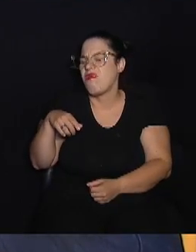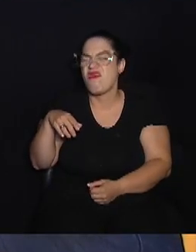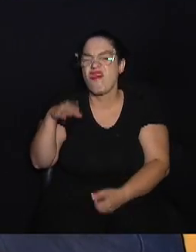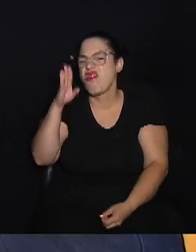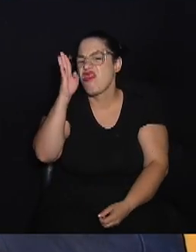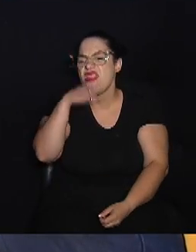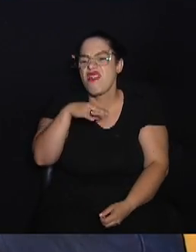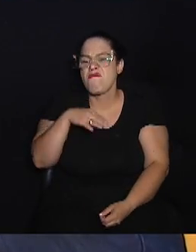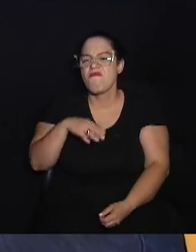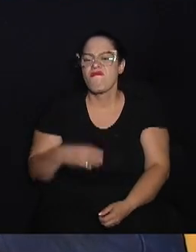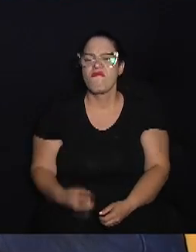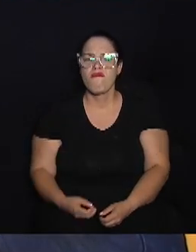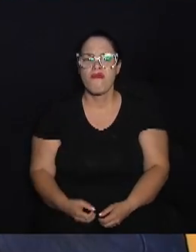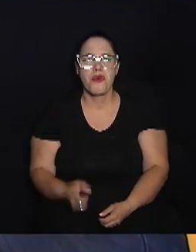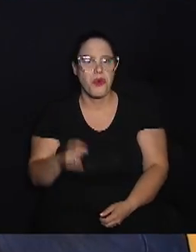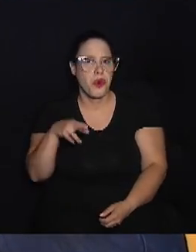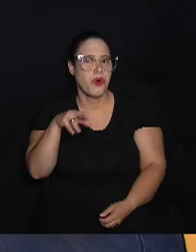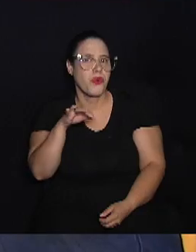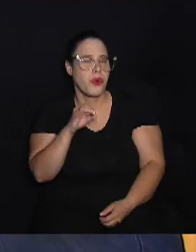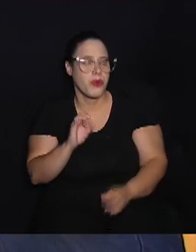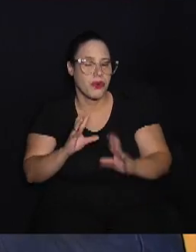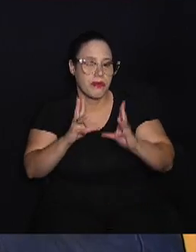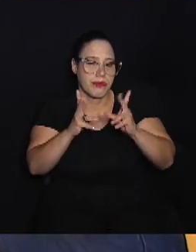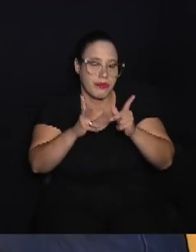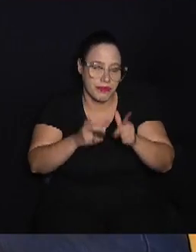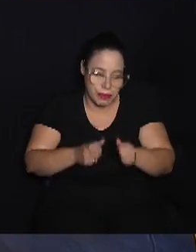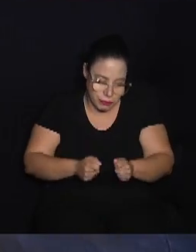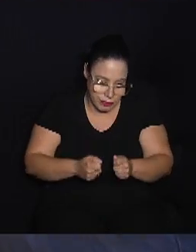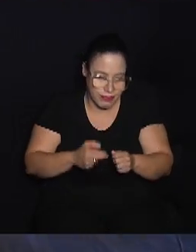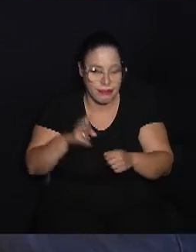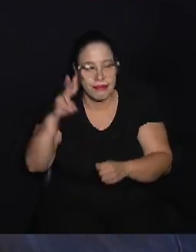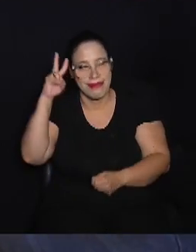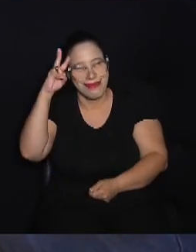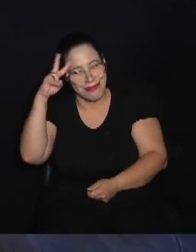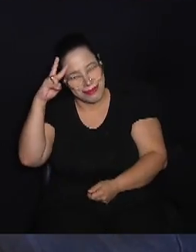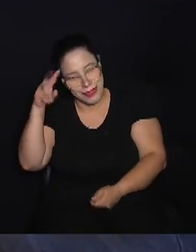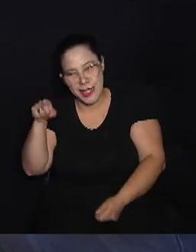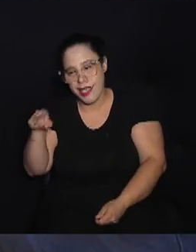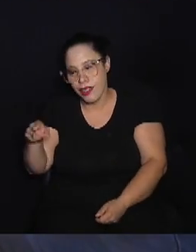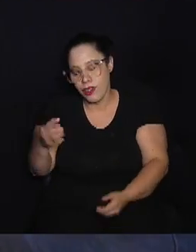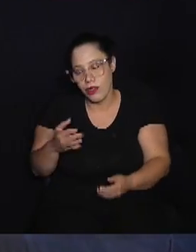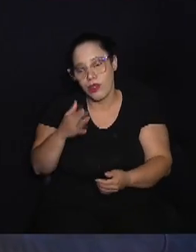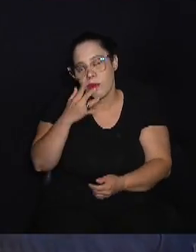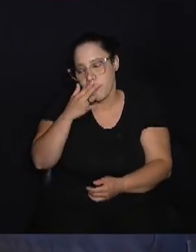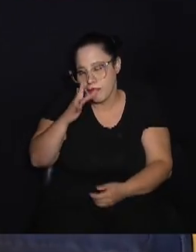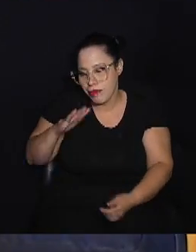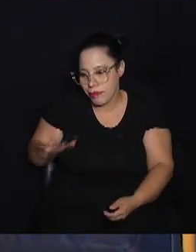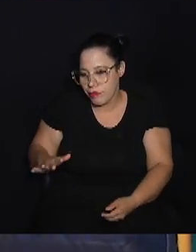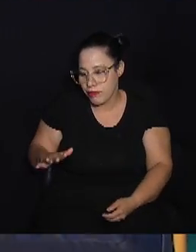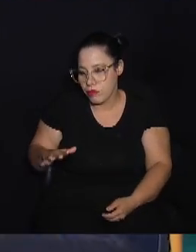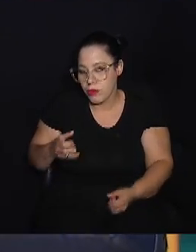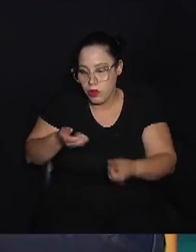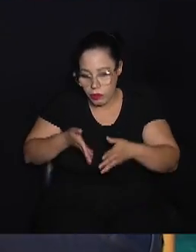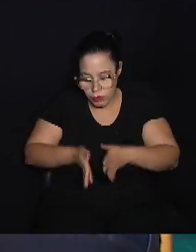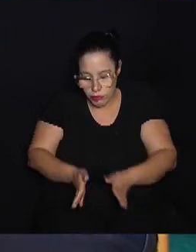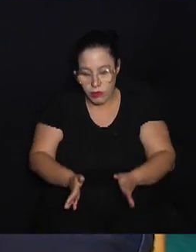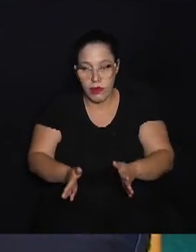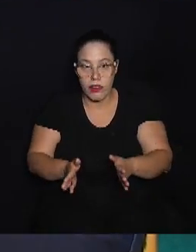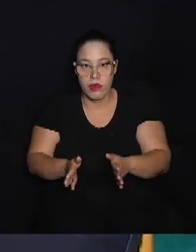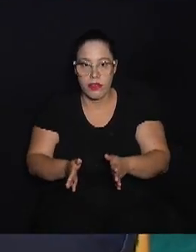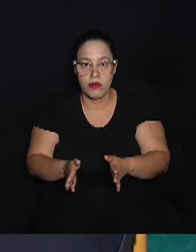má. E o Wicked traz todo o background, toda a história dela, desde a infância, na verdade, desde o nascimento. Ela é